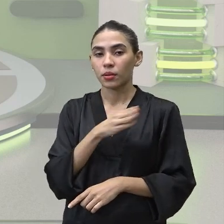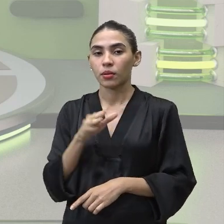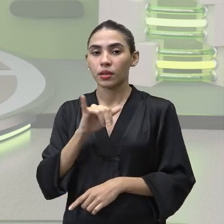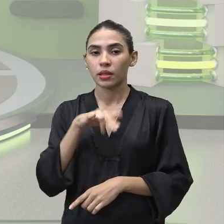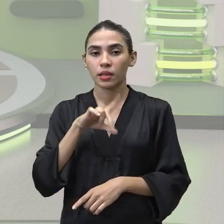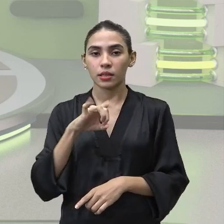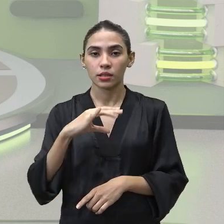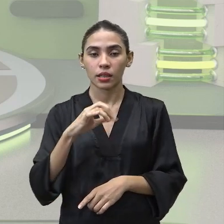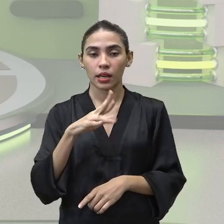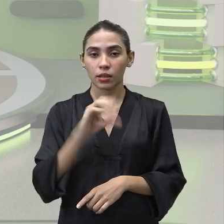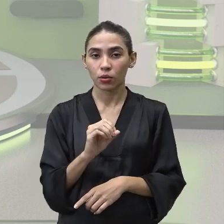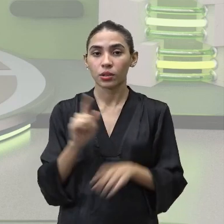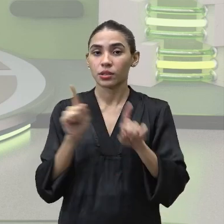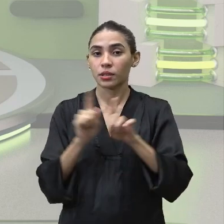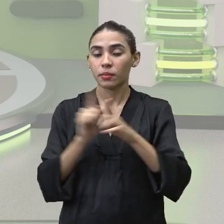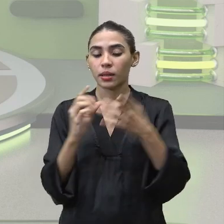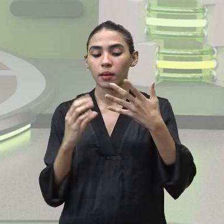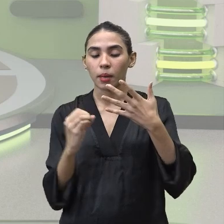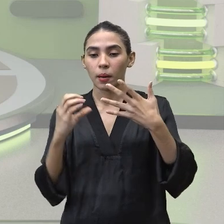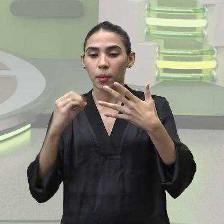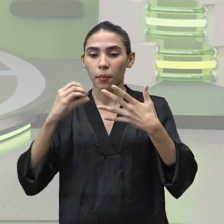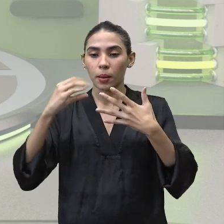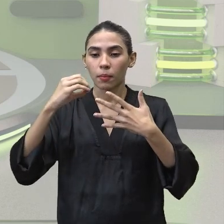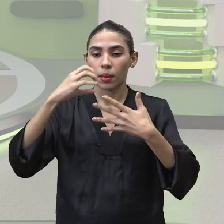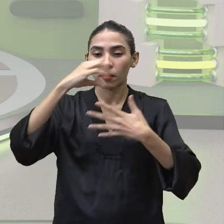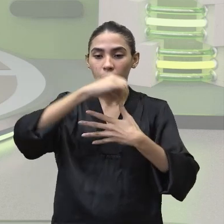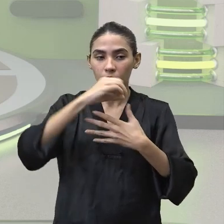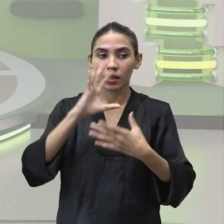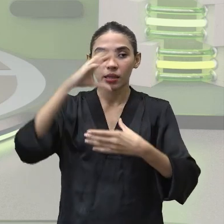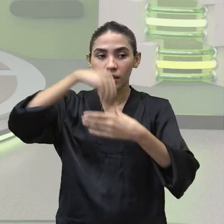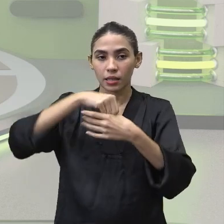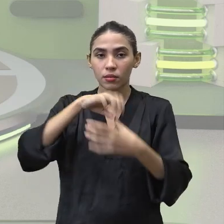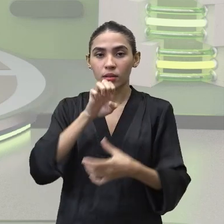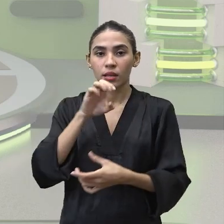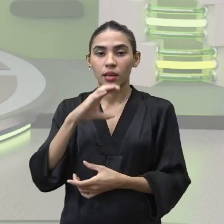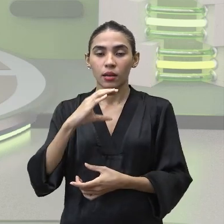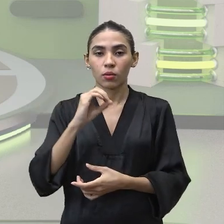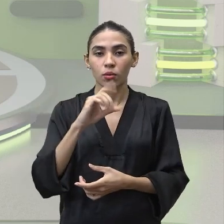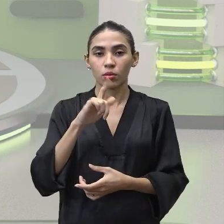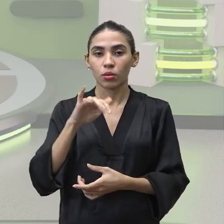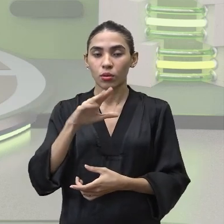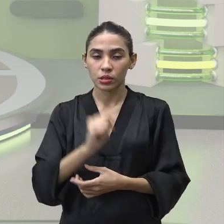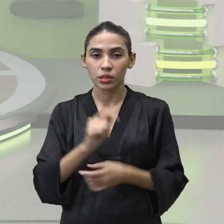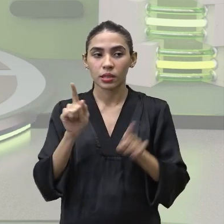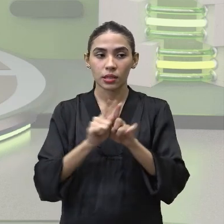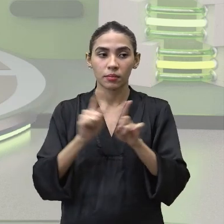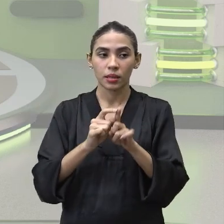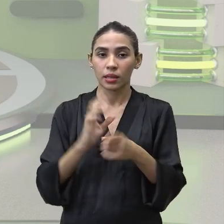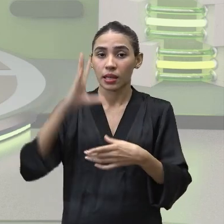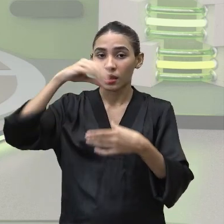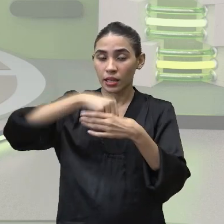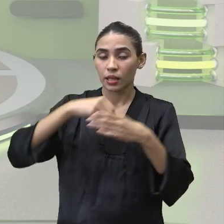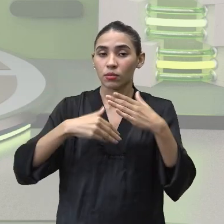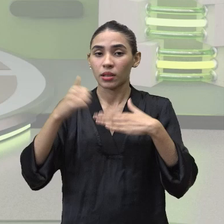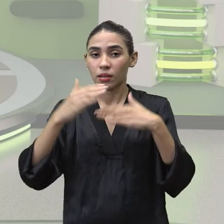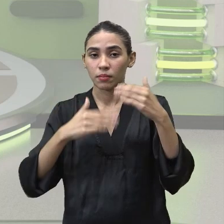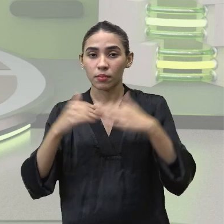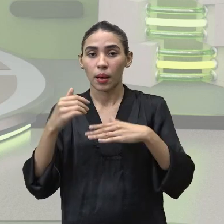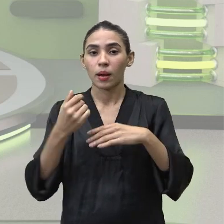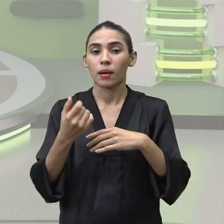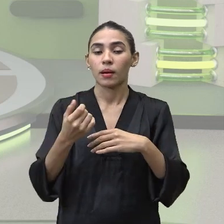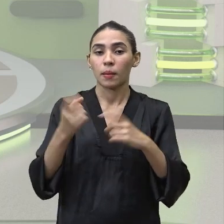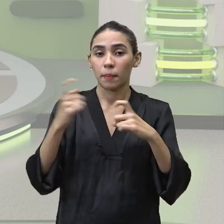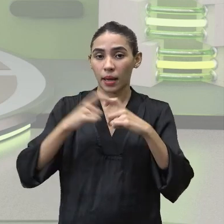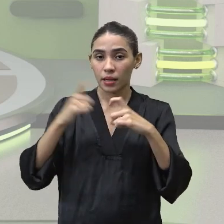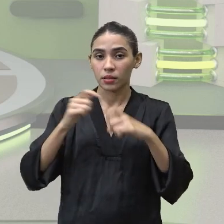da teia alimentar disso dentro da ecologia. Temos a importância aí dentro da medicina e o